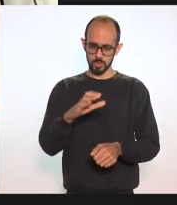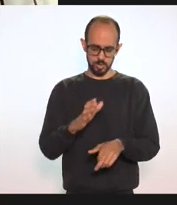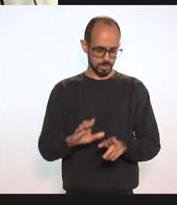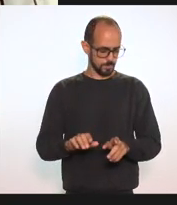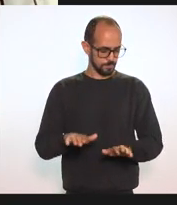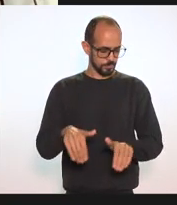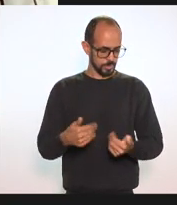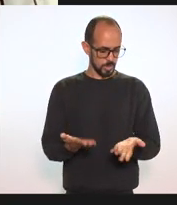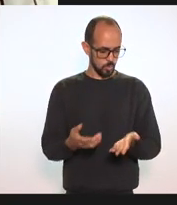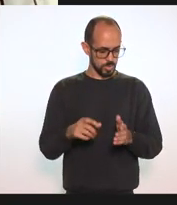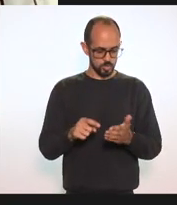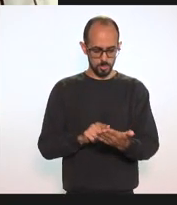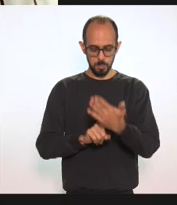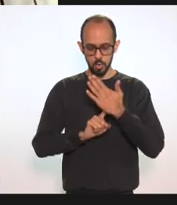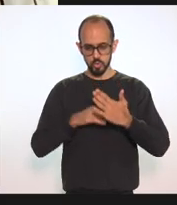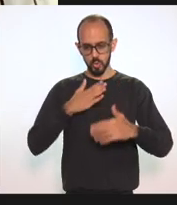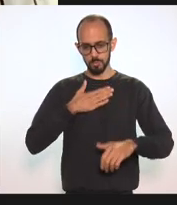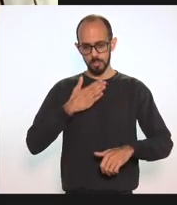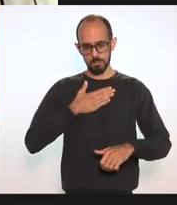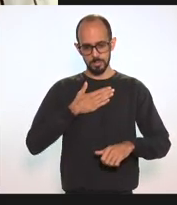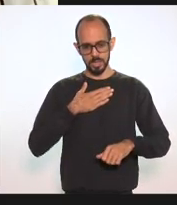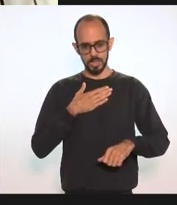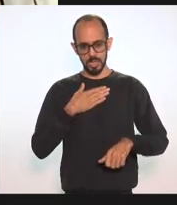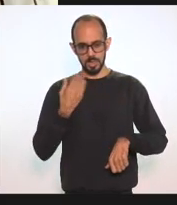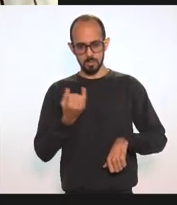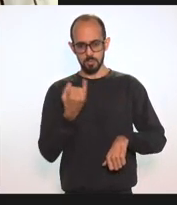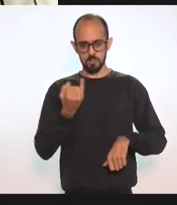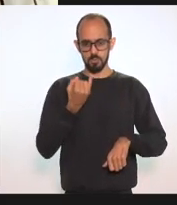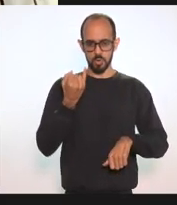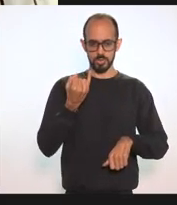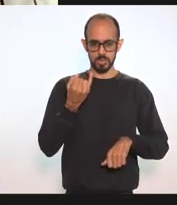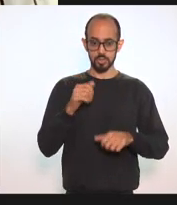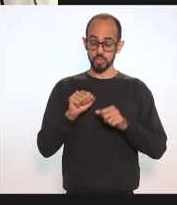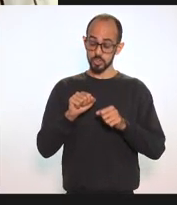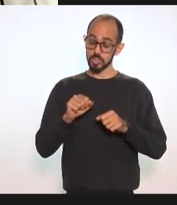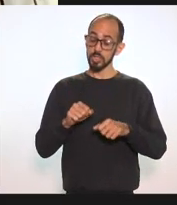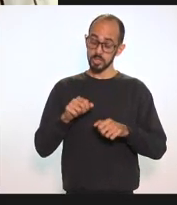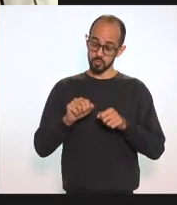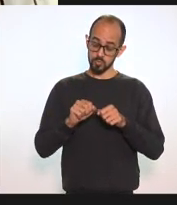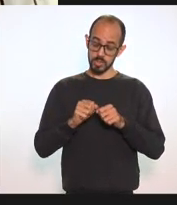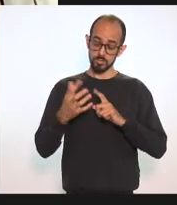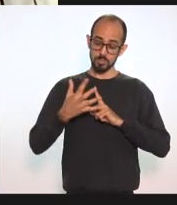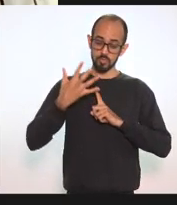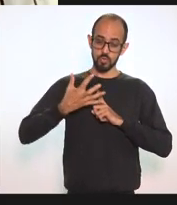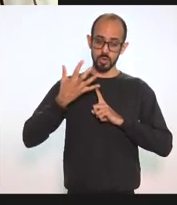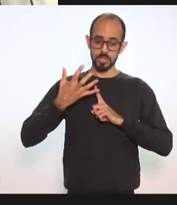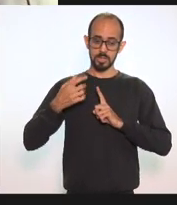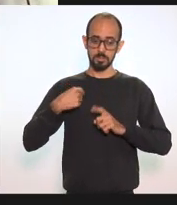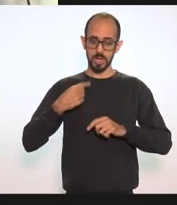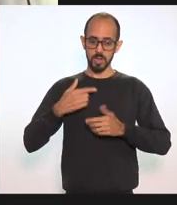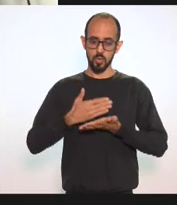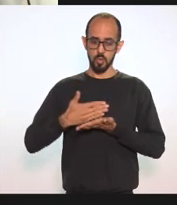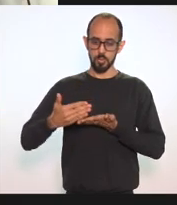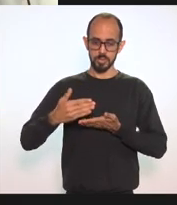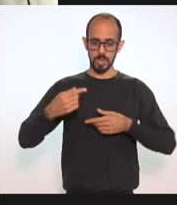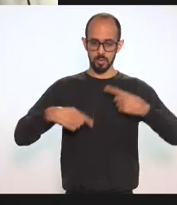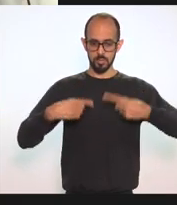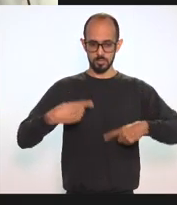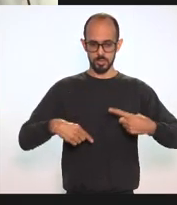motivou muito a entrar na política. Isso foi nos anos 80, mais ou menos, foi quando eu me filiei ao PT